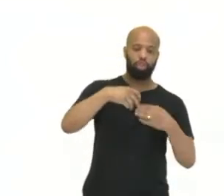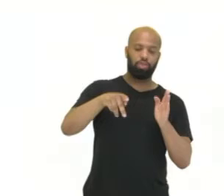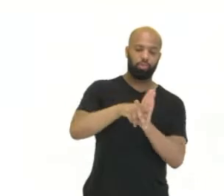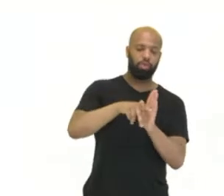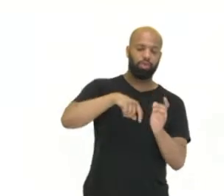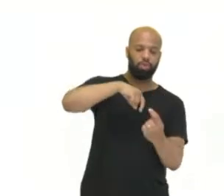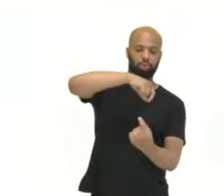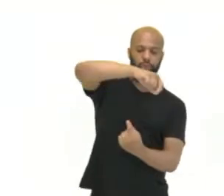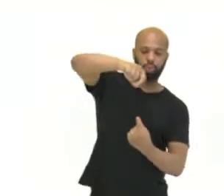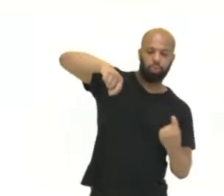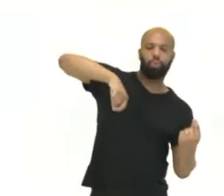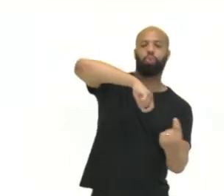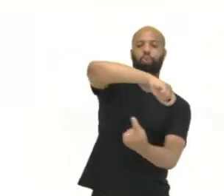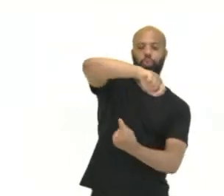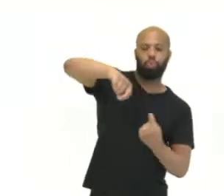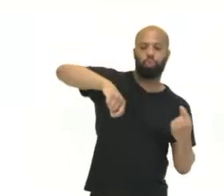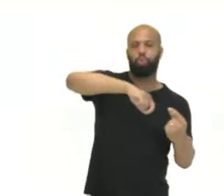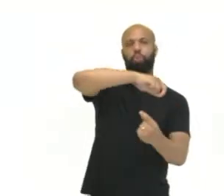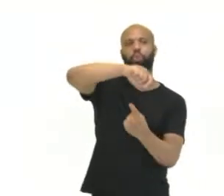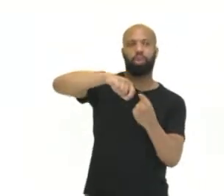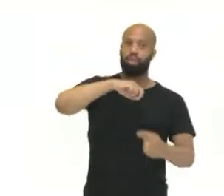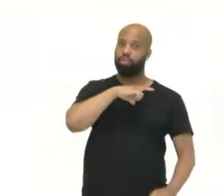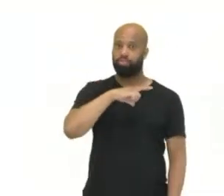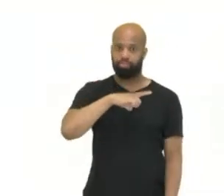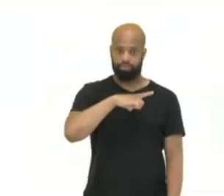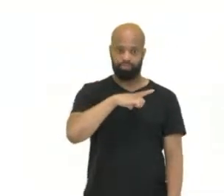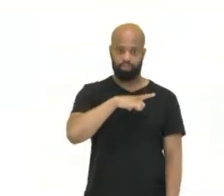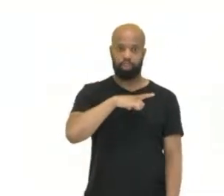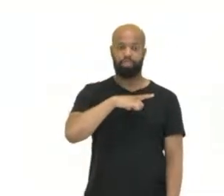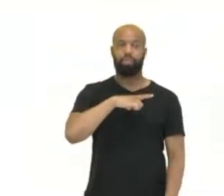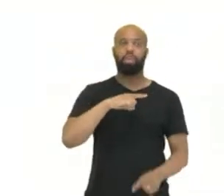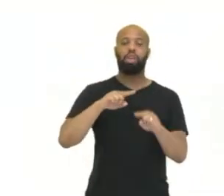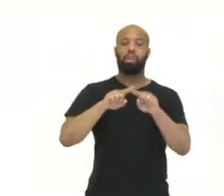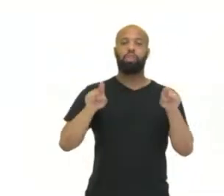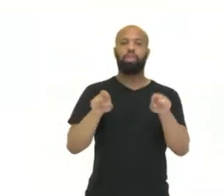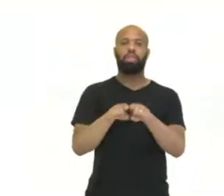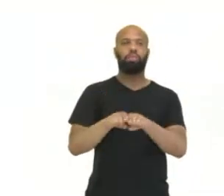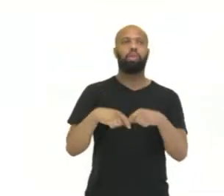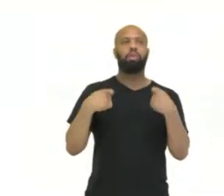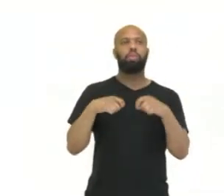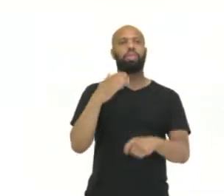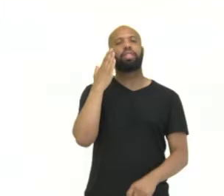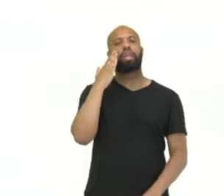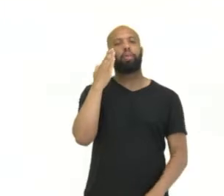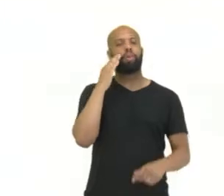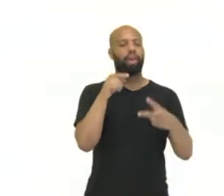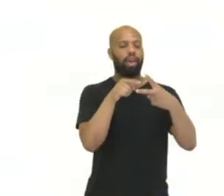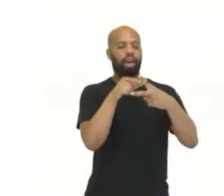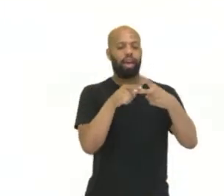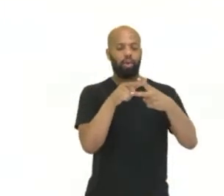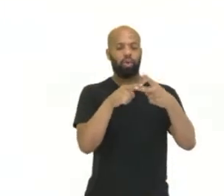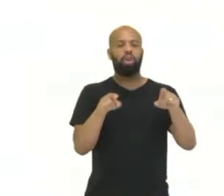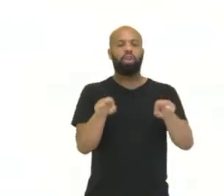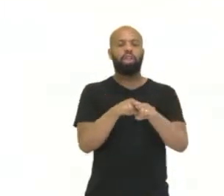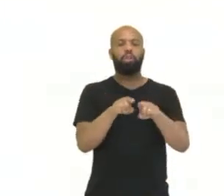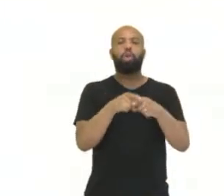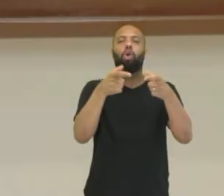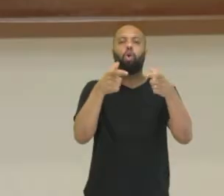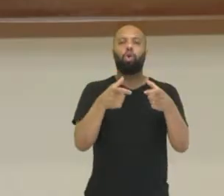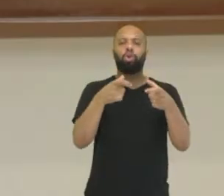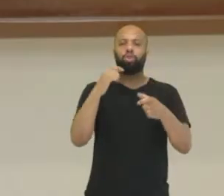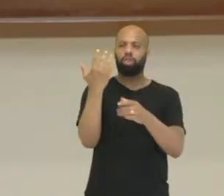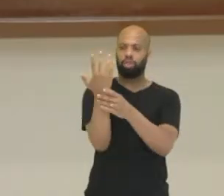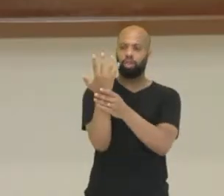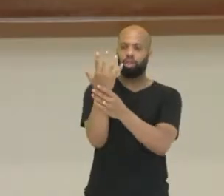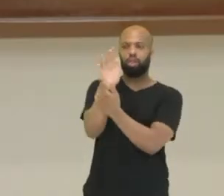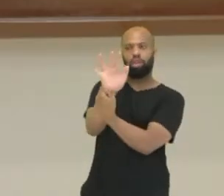girará, ou seja, um centro de rotação. Também é preciso definir um ângulo e um sentido de rotação. Então, agora nós